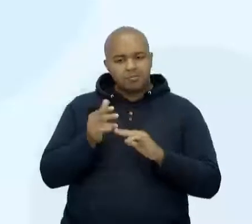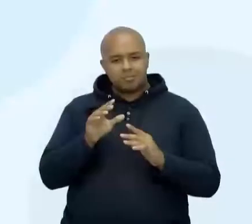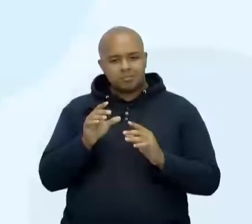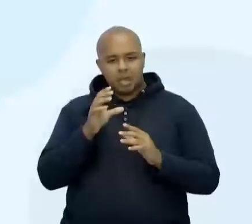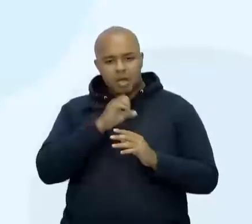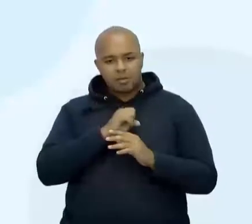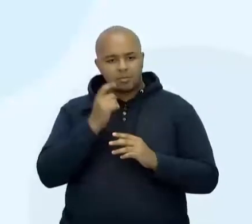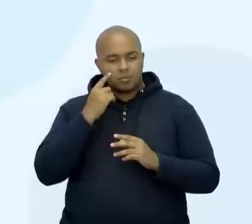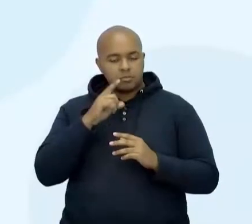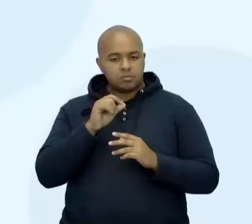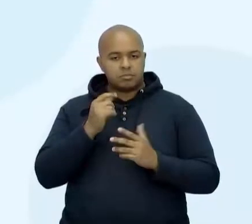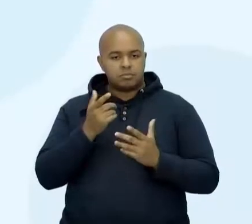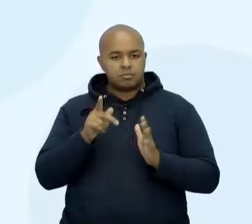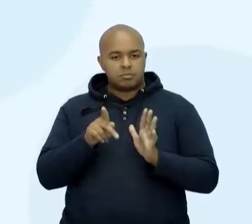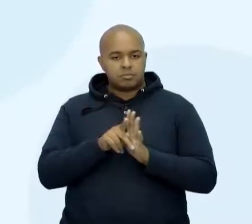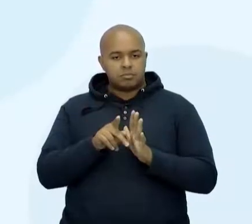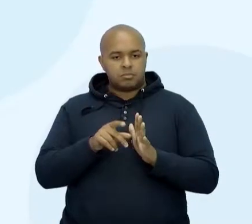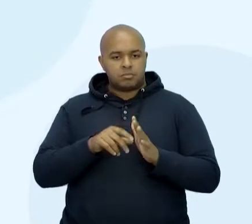bem rapidamente,